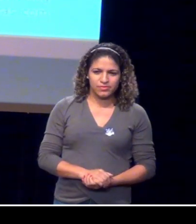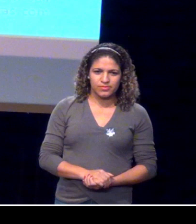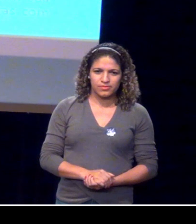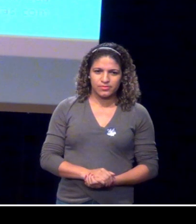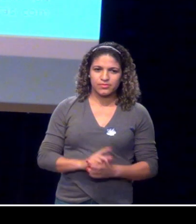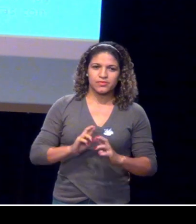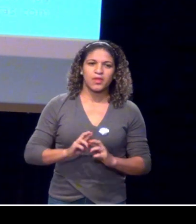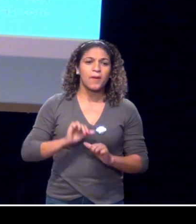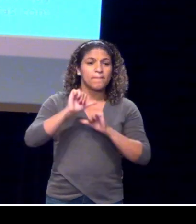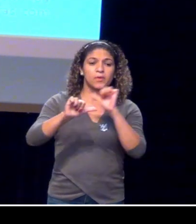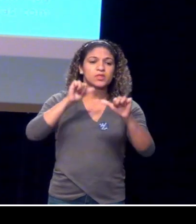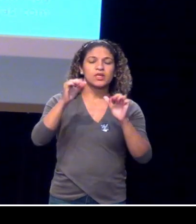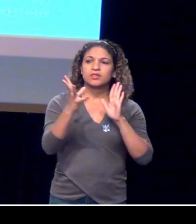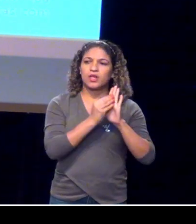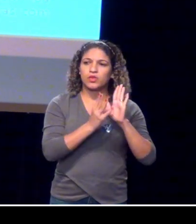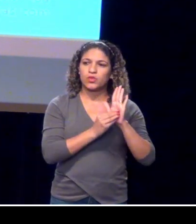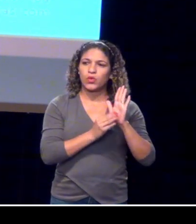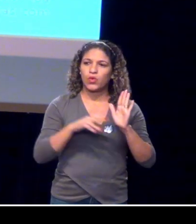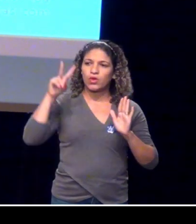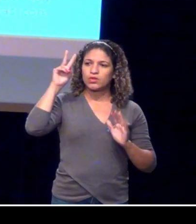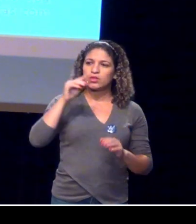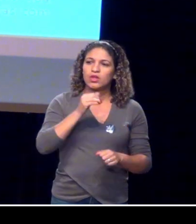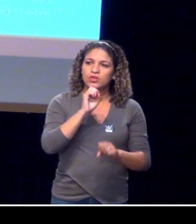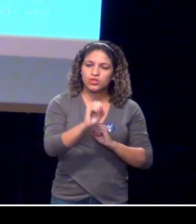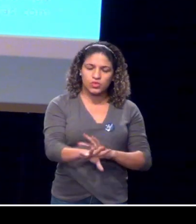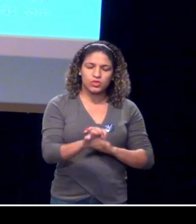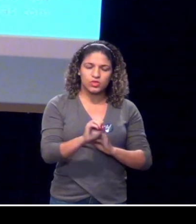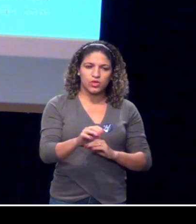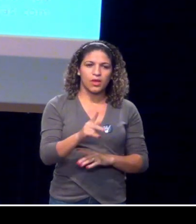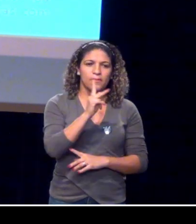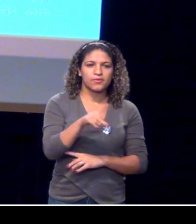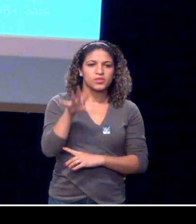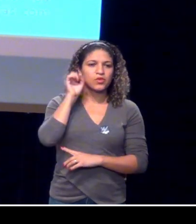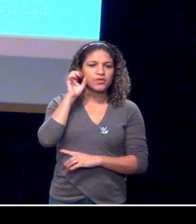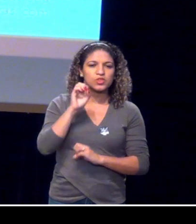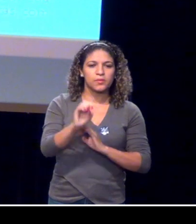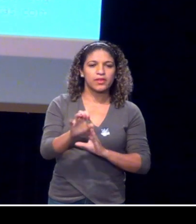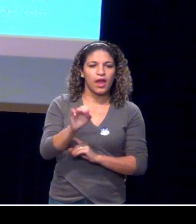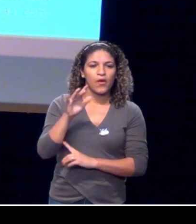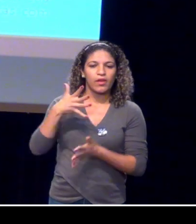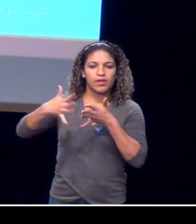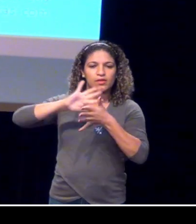Mudança no contexto escolar, colocar professor ouvinte para dar aula em Libras.